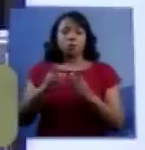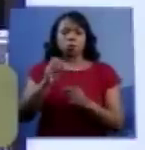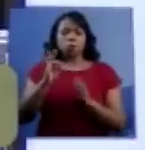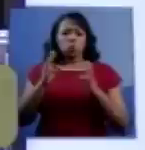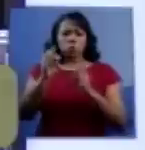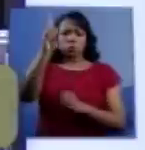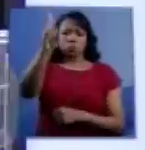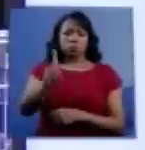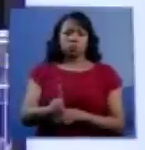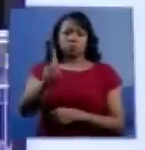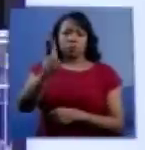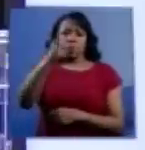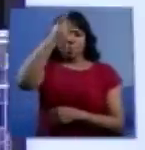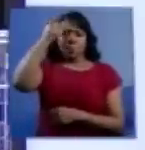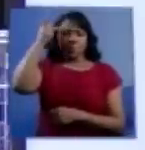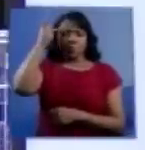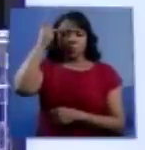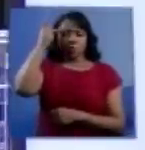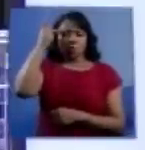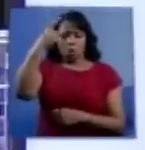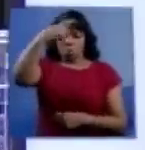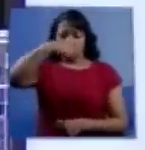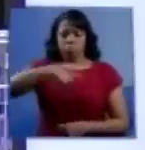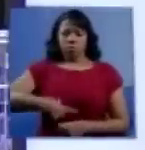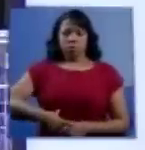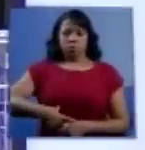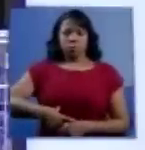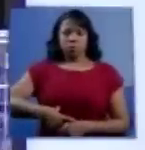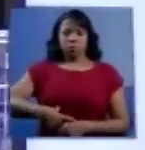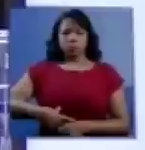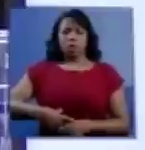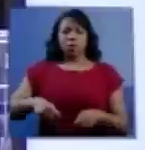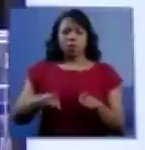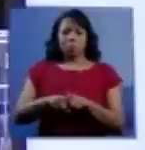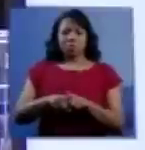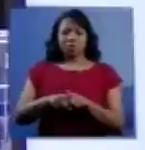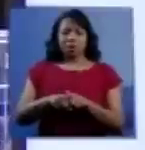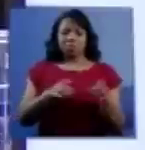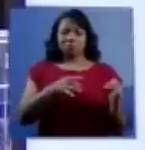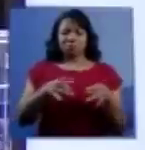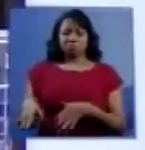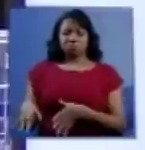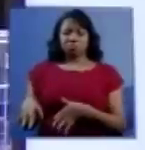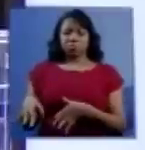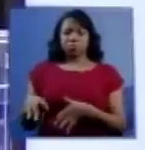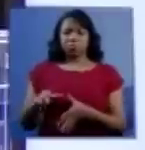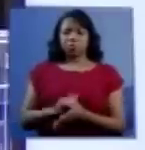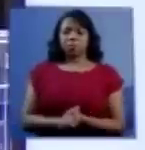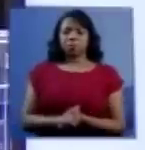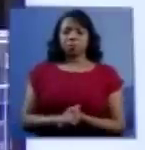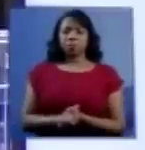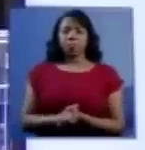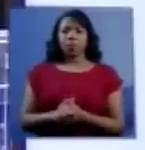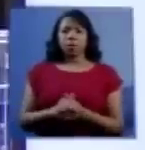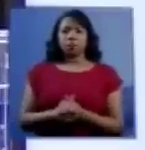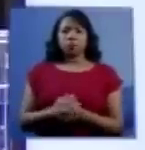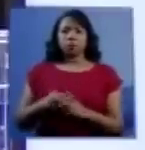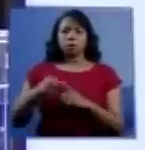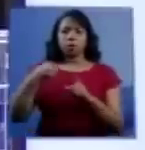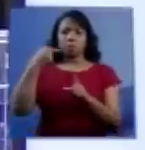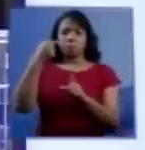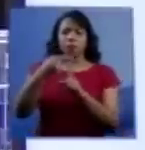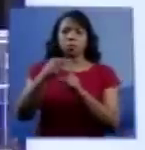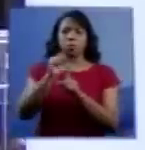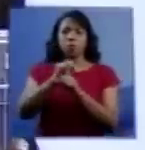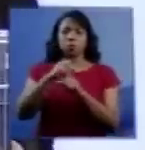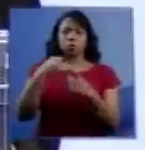direitos da pessoa humana serão desprezados ademais uma